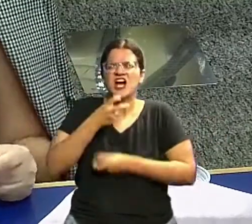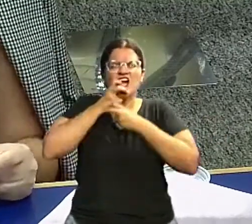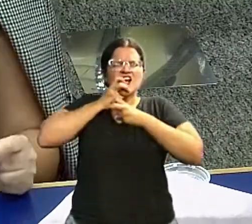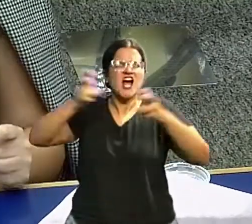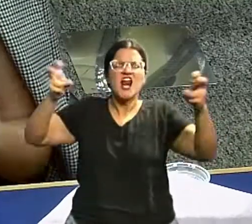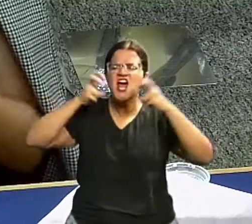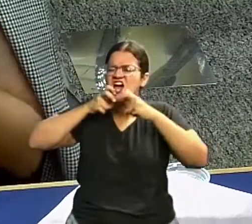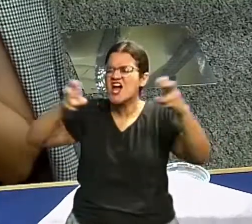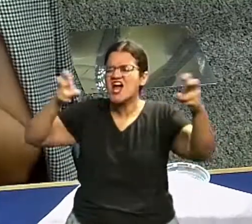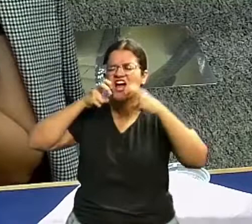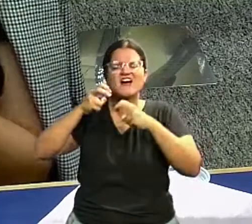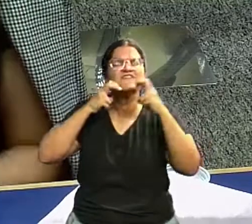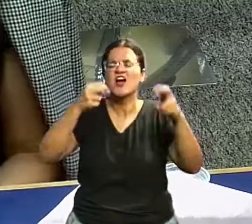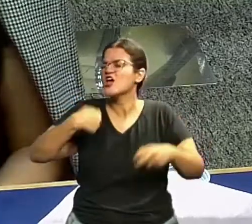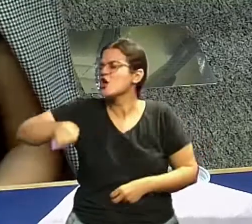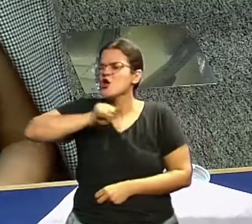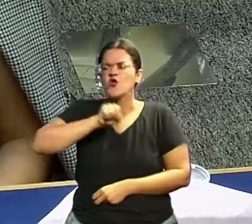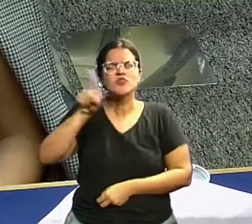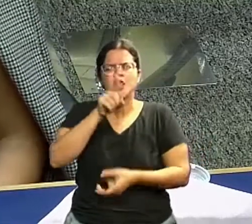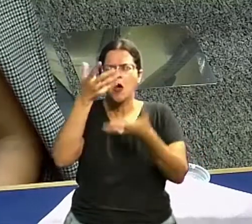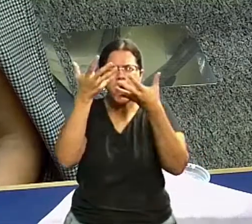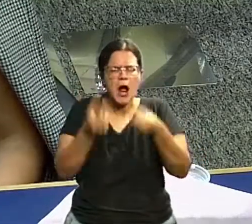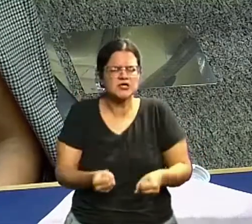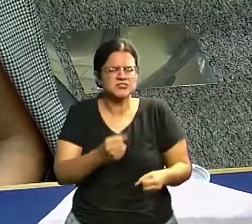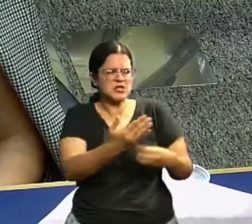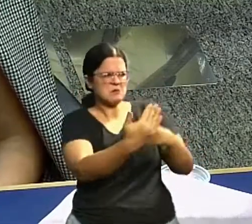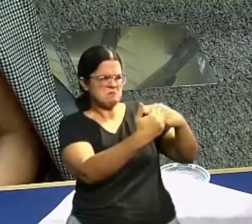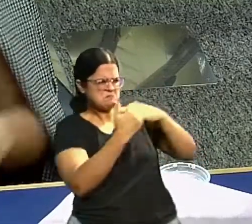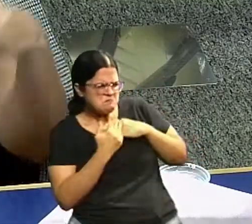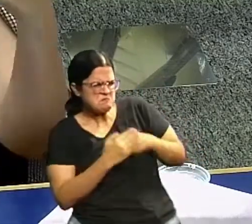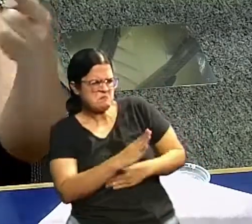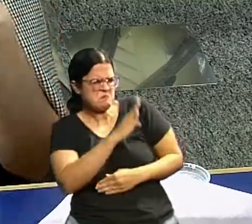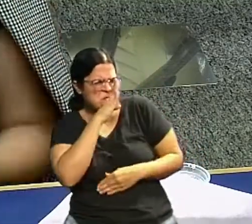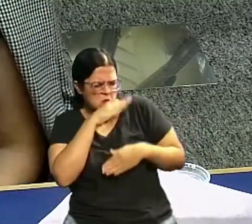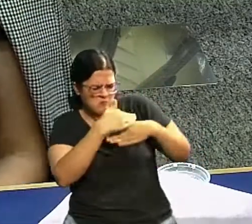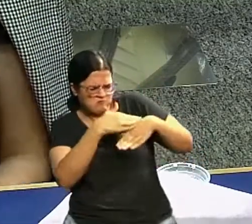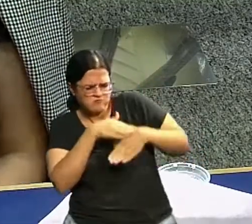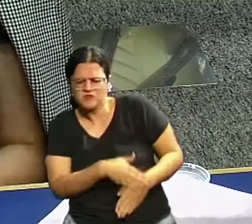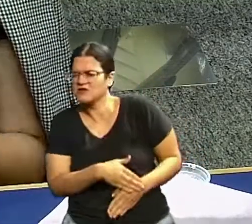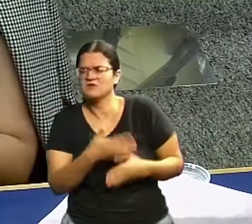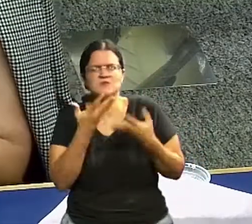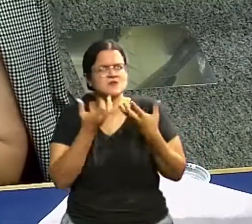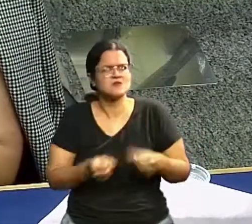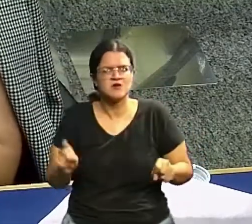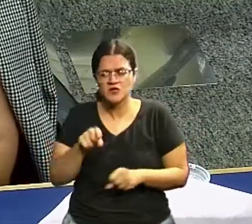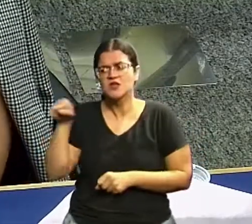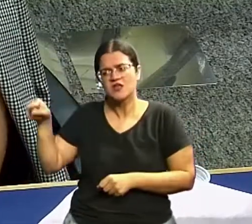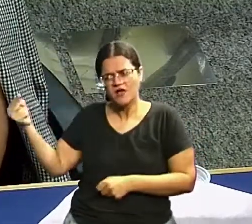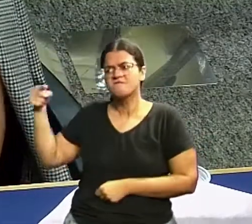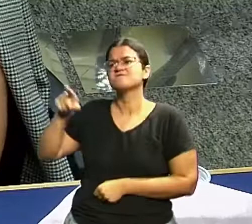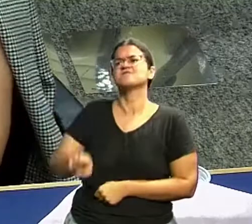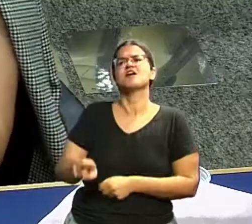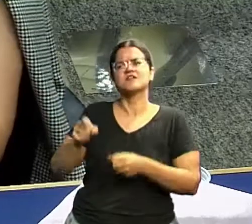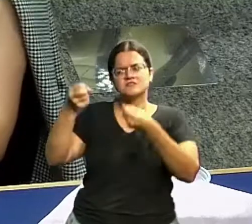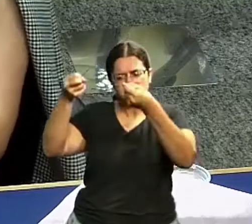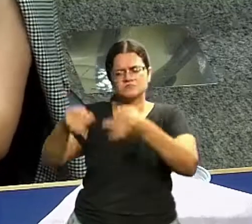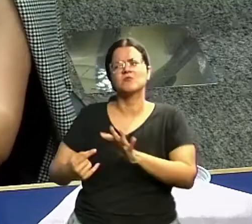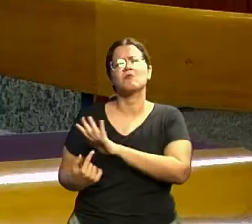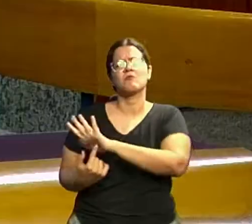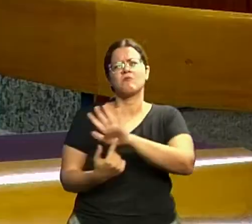megafone para dizer que nós não aceitaremos o nosso silenciamento, e a vinda da Camila aqui hoje simboliza isso.